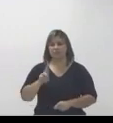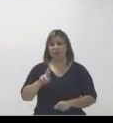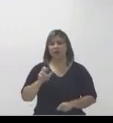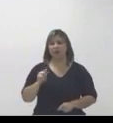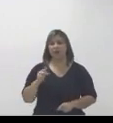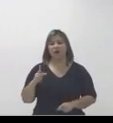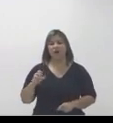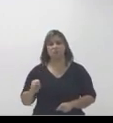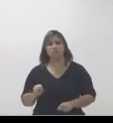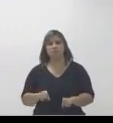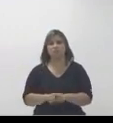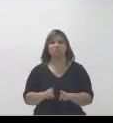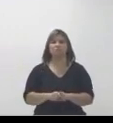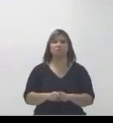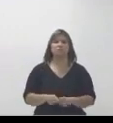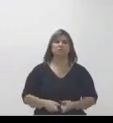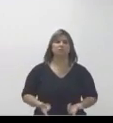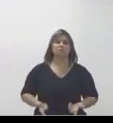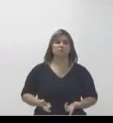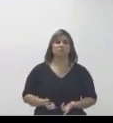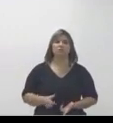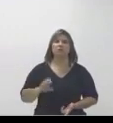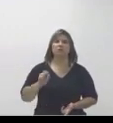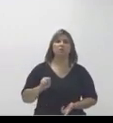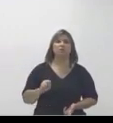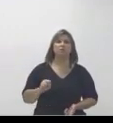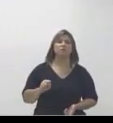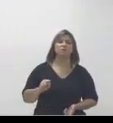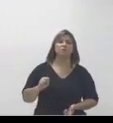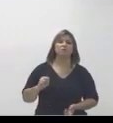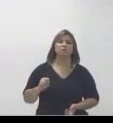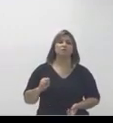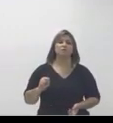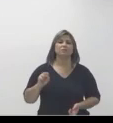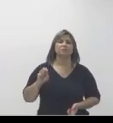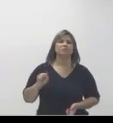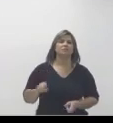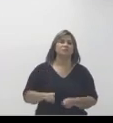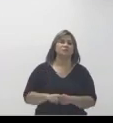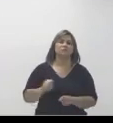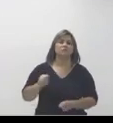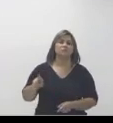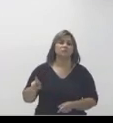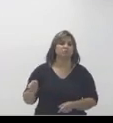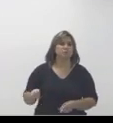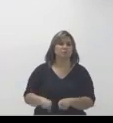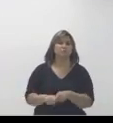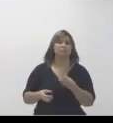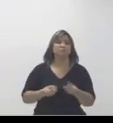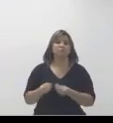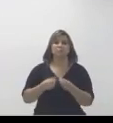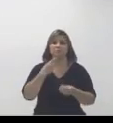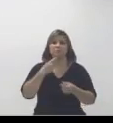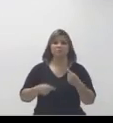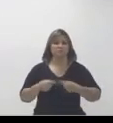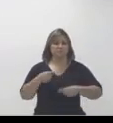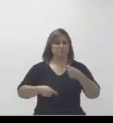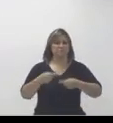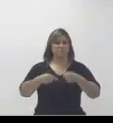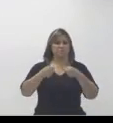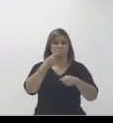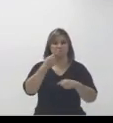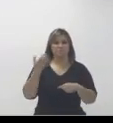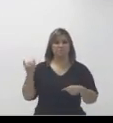a política do sistema único de assistência social então nesse sentido é porque eu tive um debate intenso agora